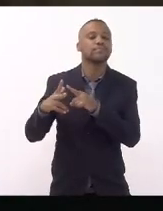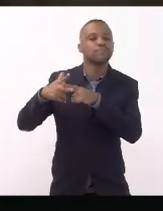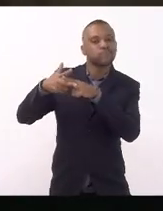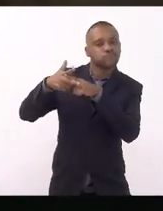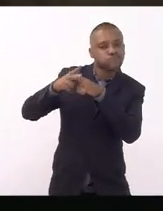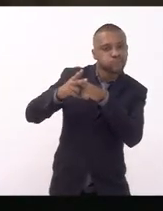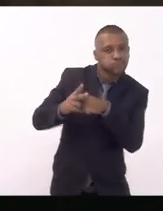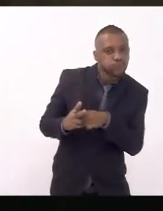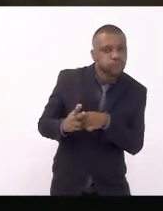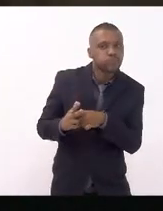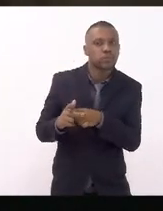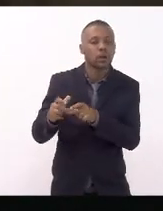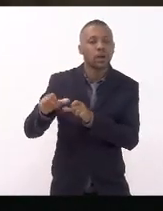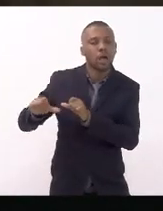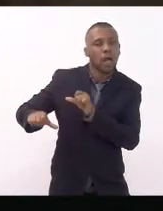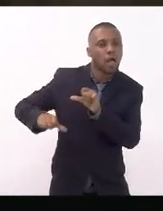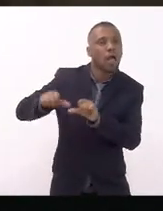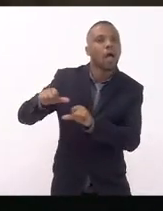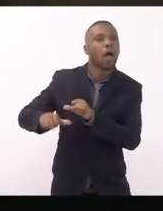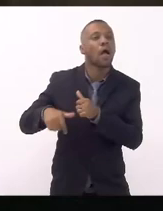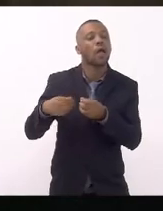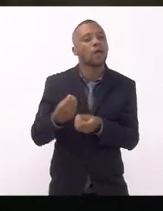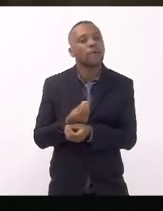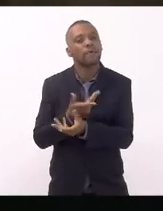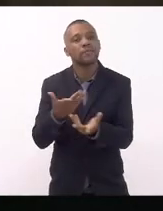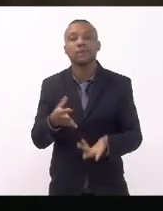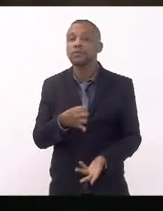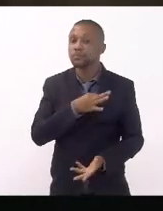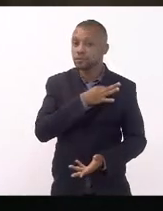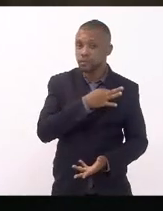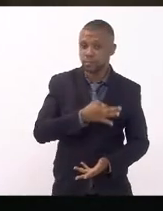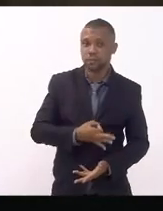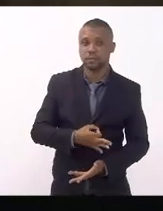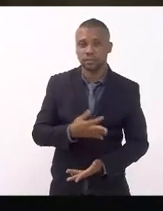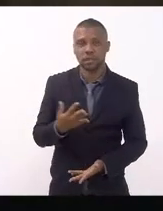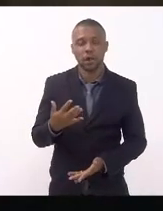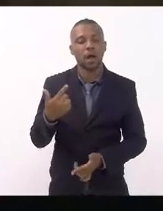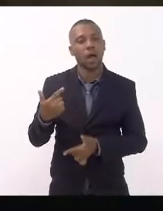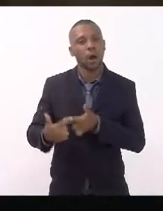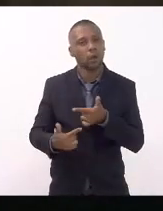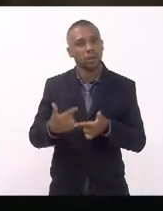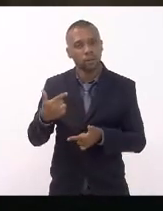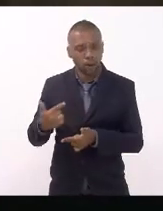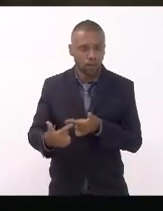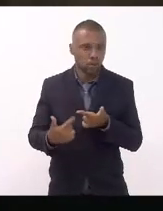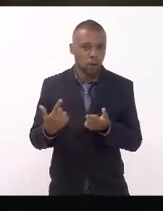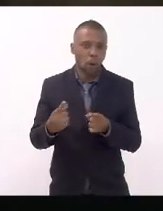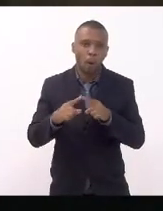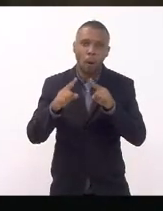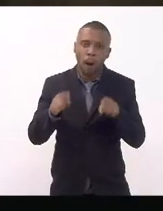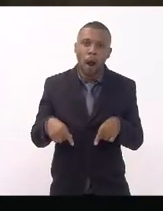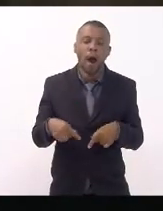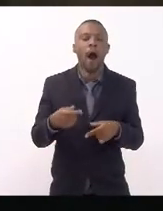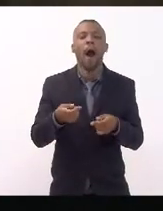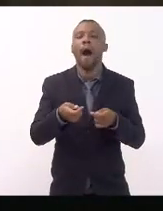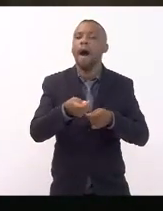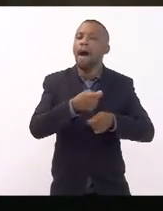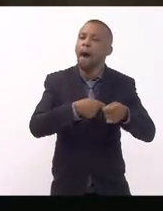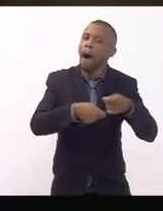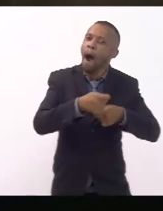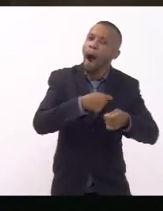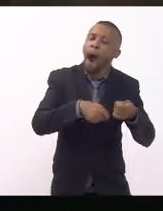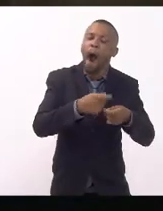reajustando e dando dignidade ao trabalhador e à trabalhadora do comércio, que